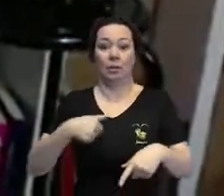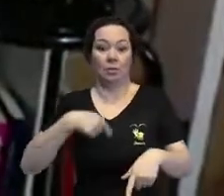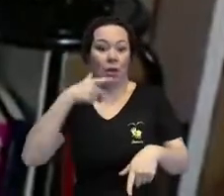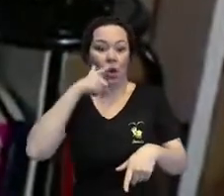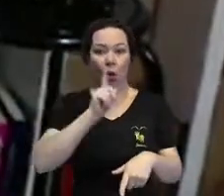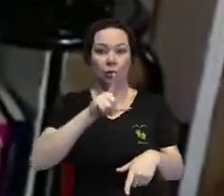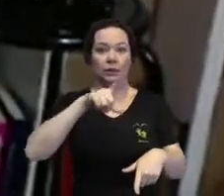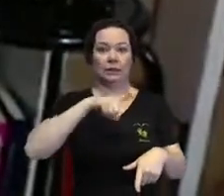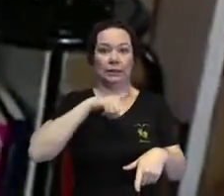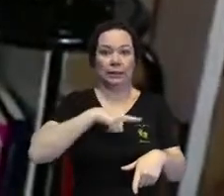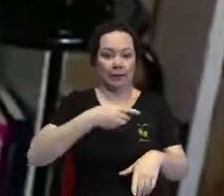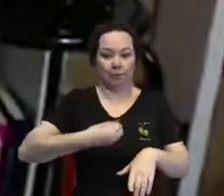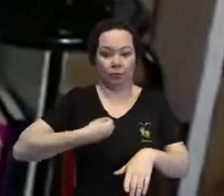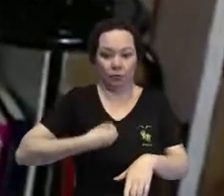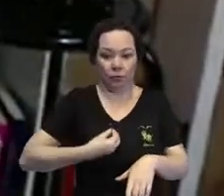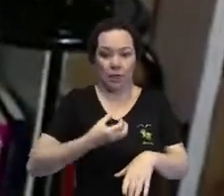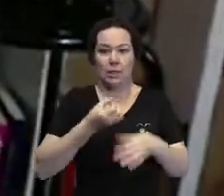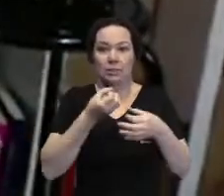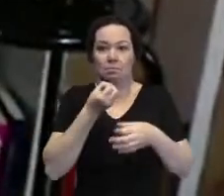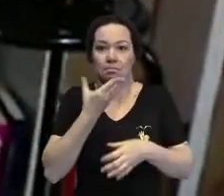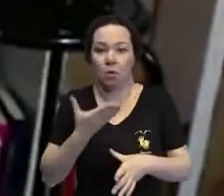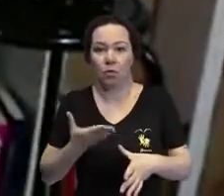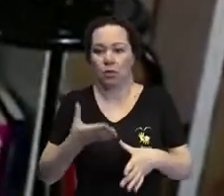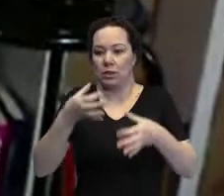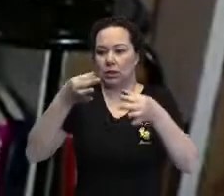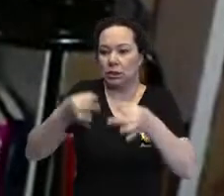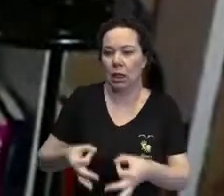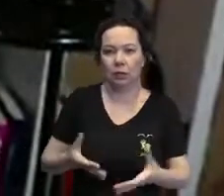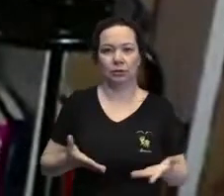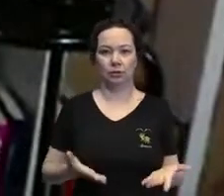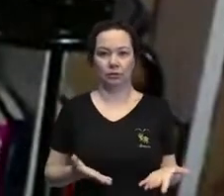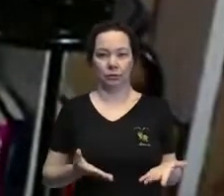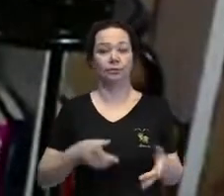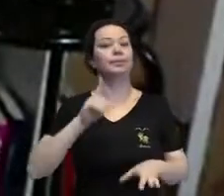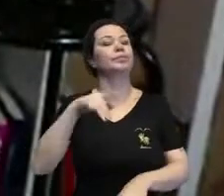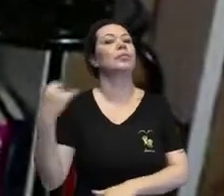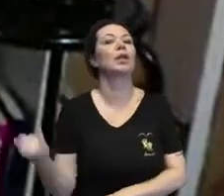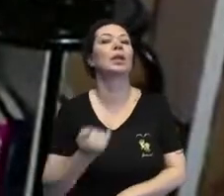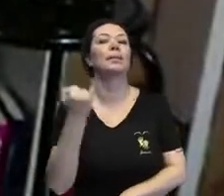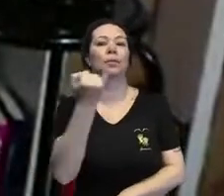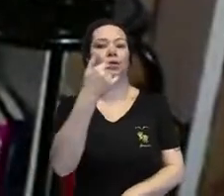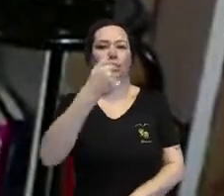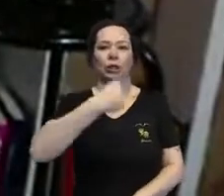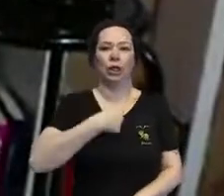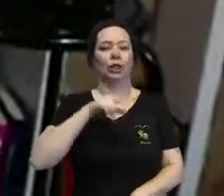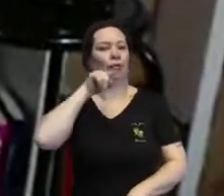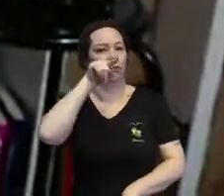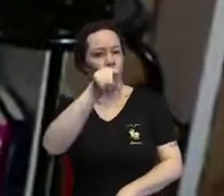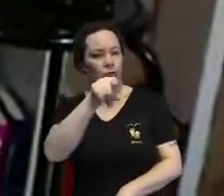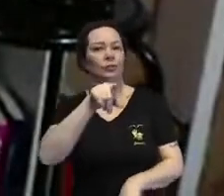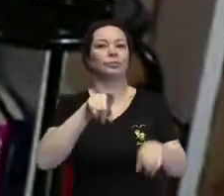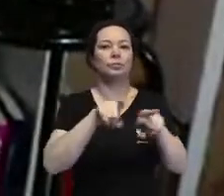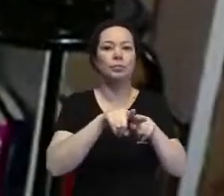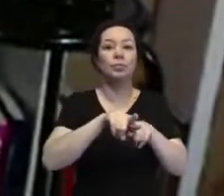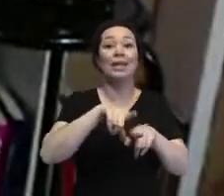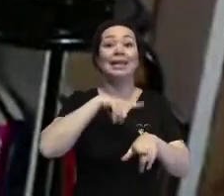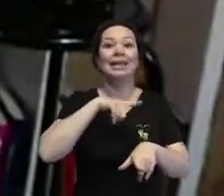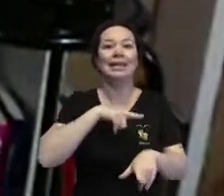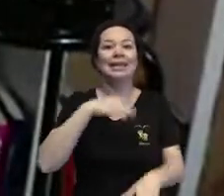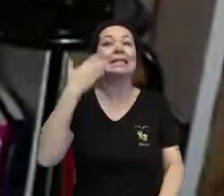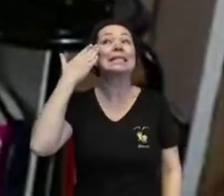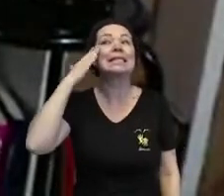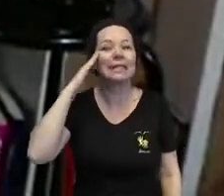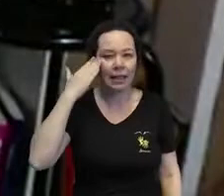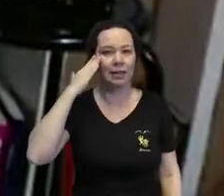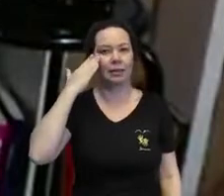seja uma vivência mais sólida e menos líquida. É super importante que eu, que você, tenhamos a noção